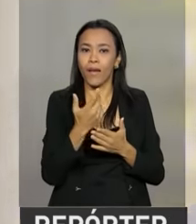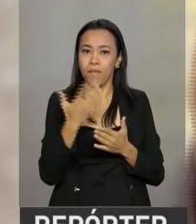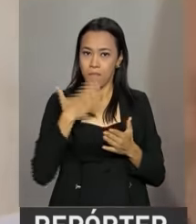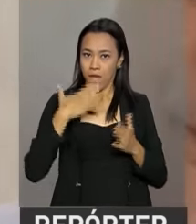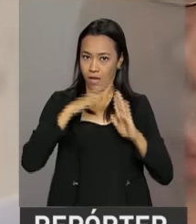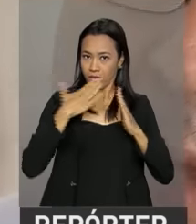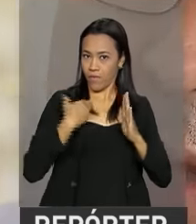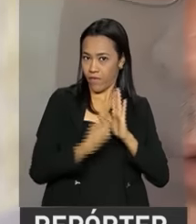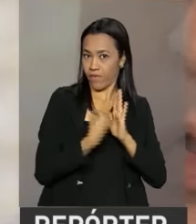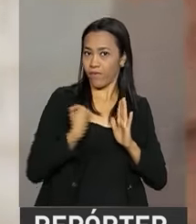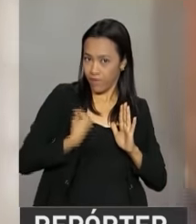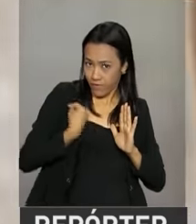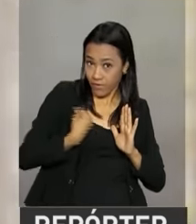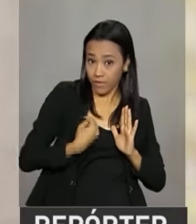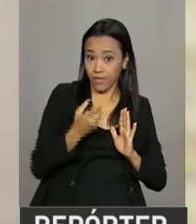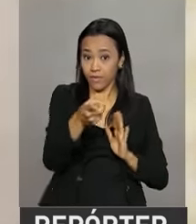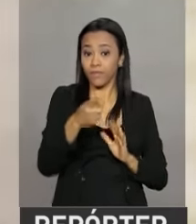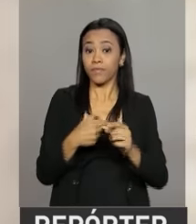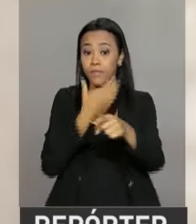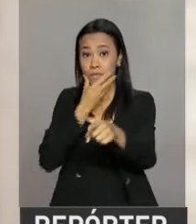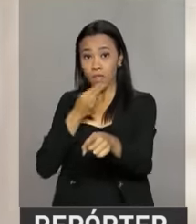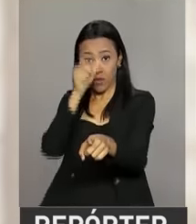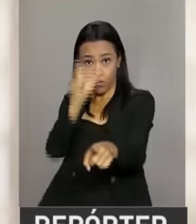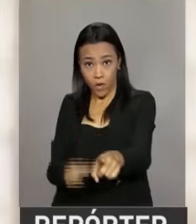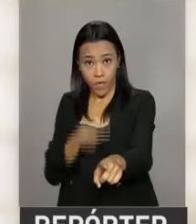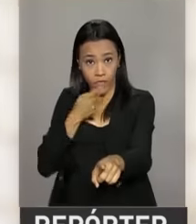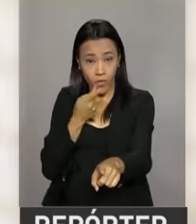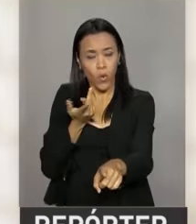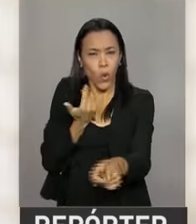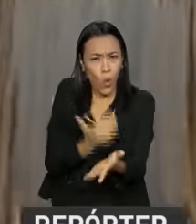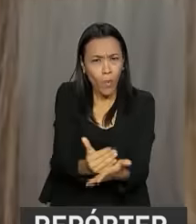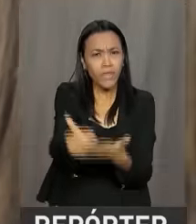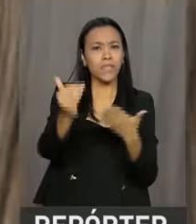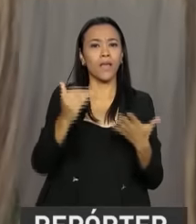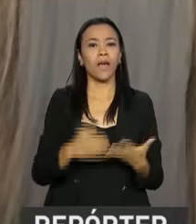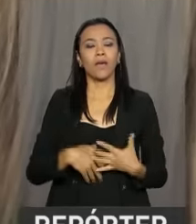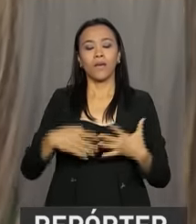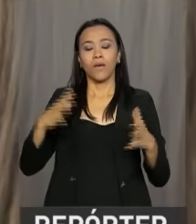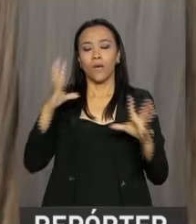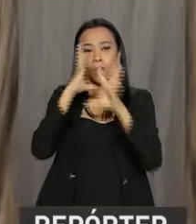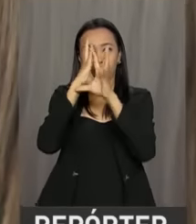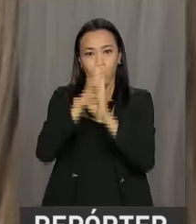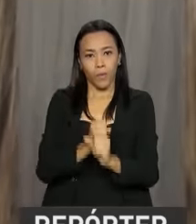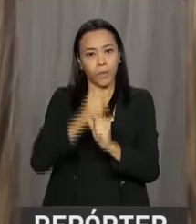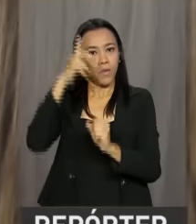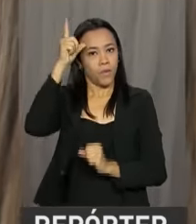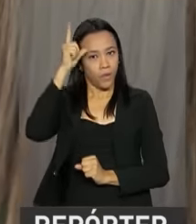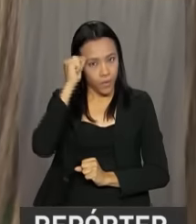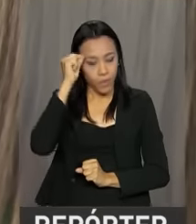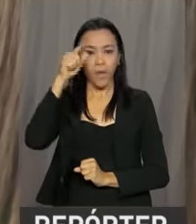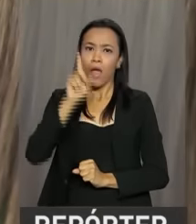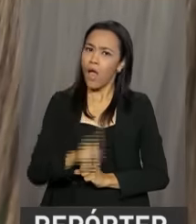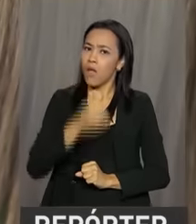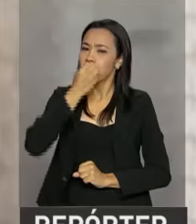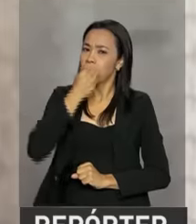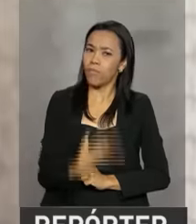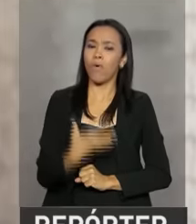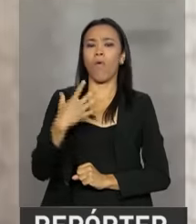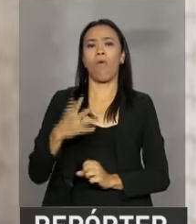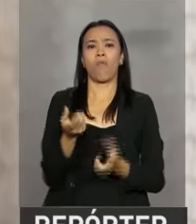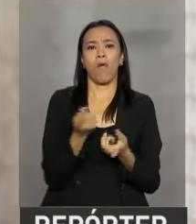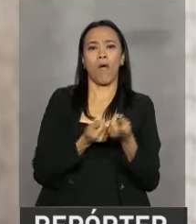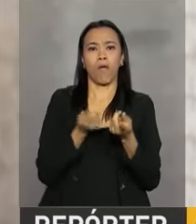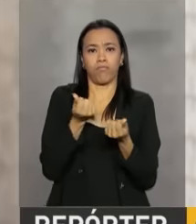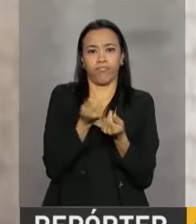contabilidade César Augusto Tibúrcio começar o ano com as contas em dia é essencial para a organização financeira da família no